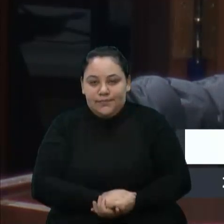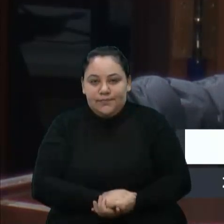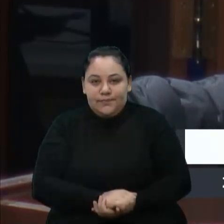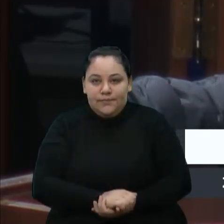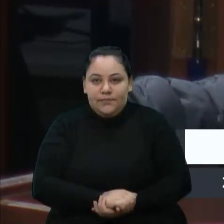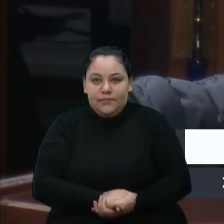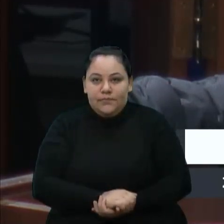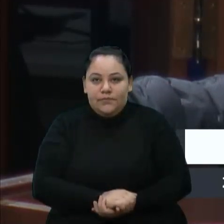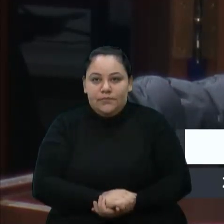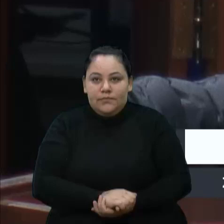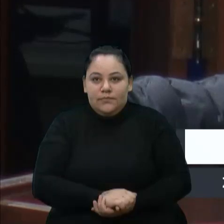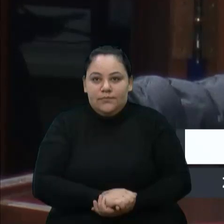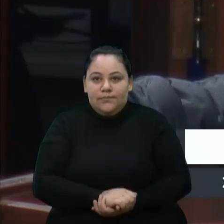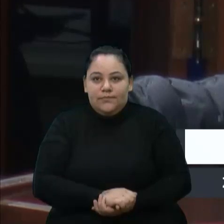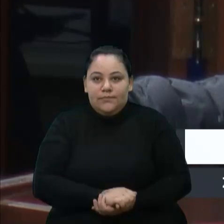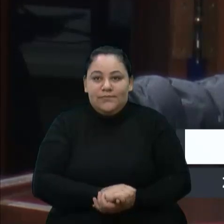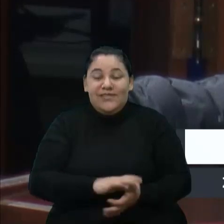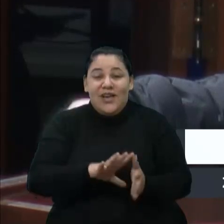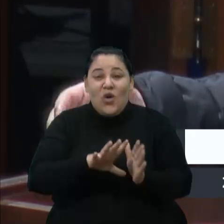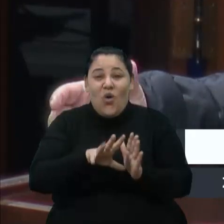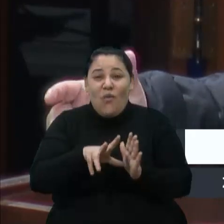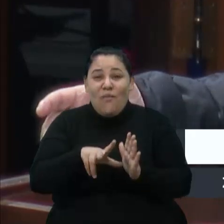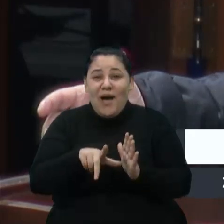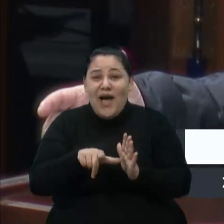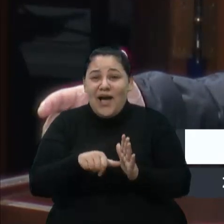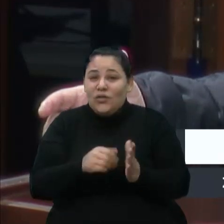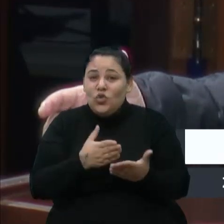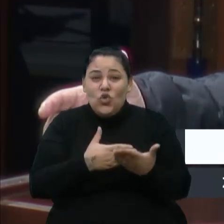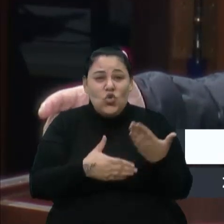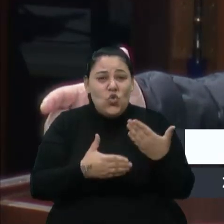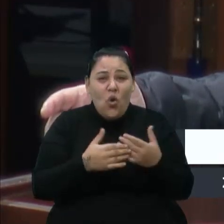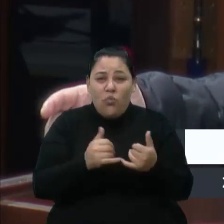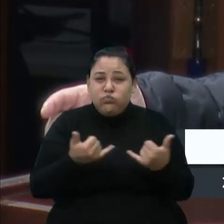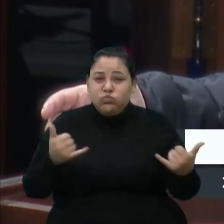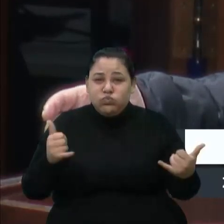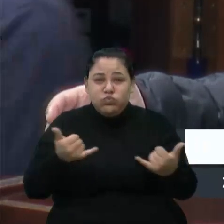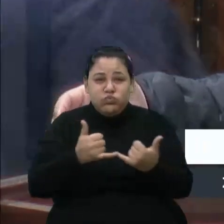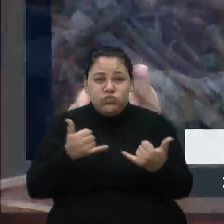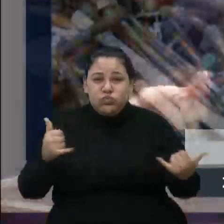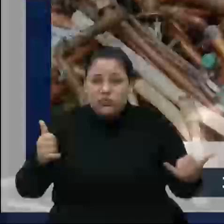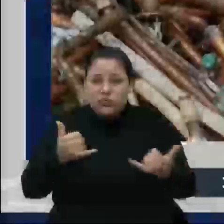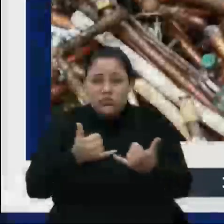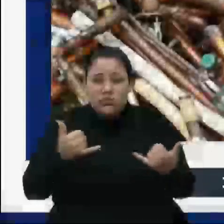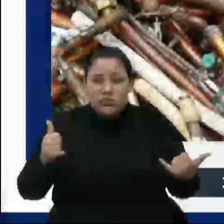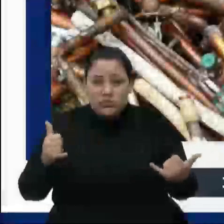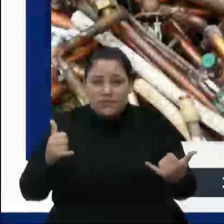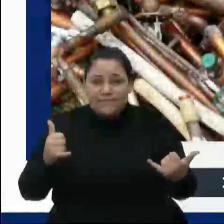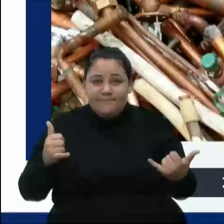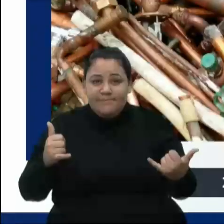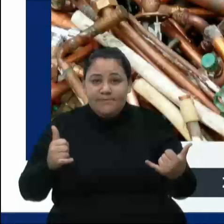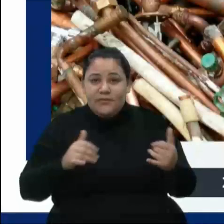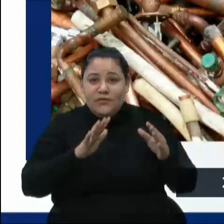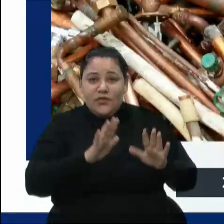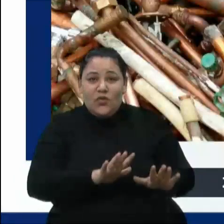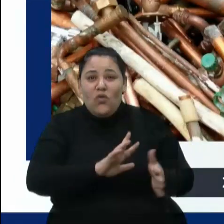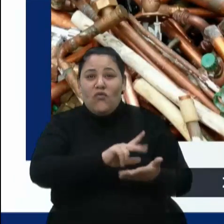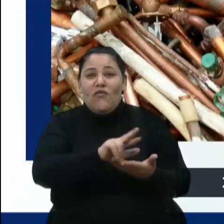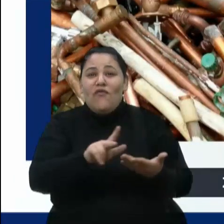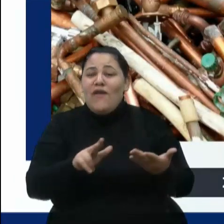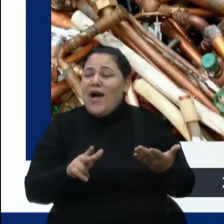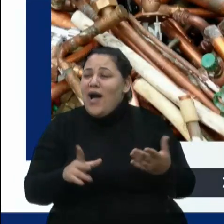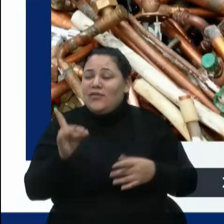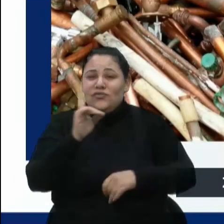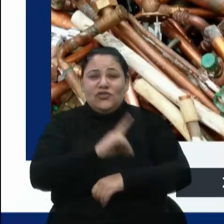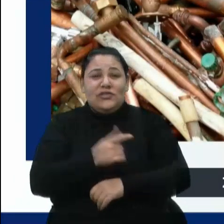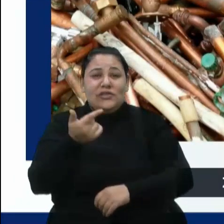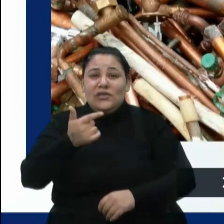totalmente depredada e roubada toda a fiação elétrica dessa escola. Ficou por diversos dias sem luz, sem